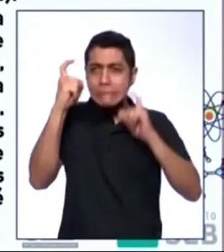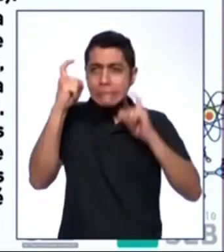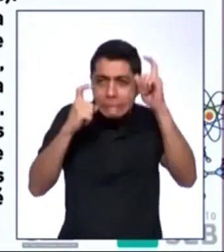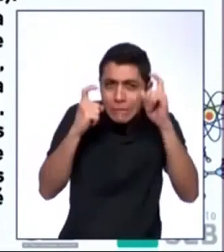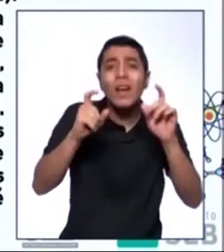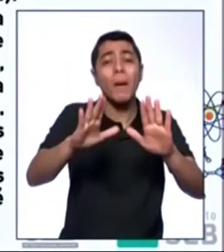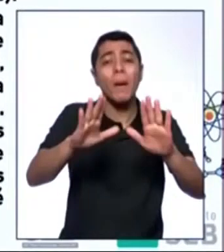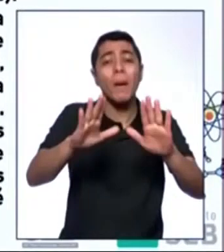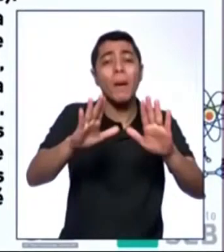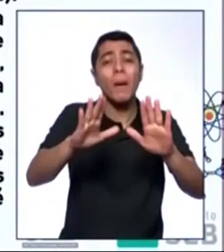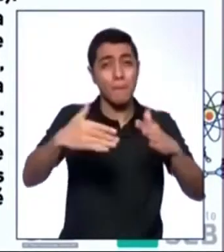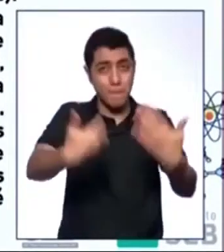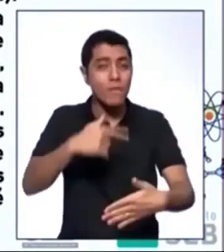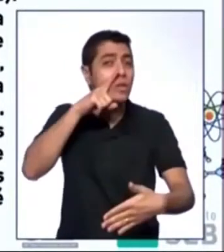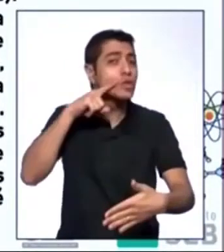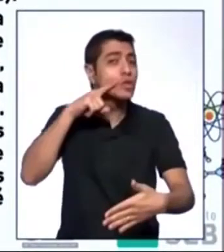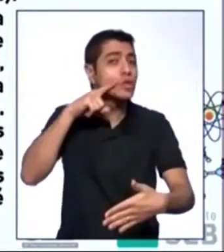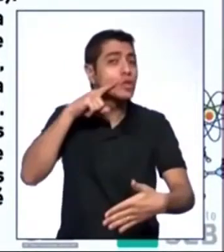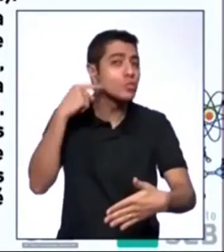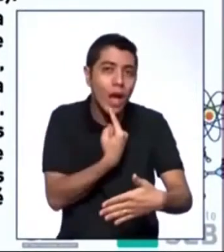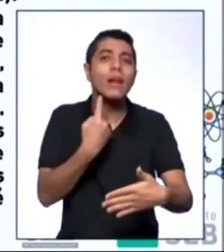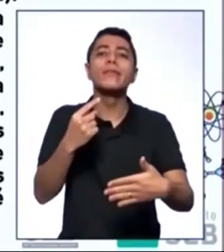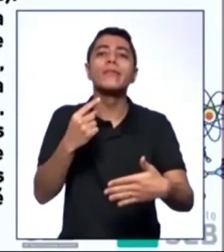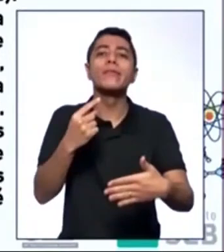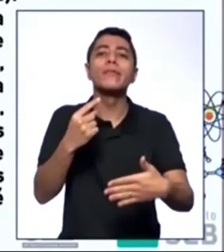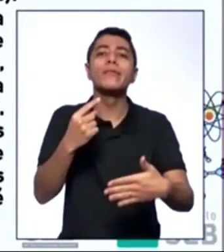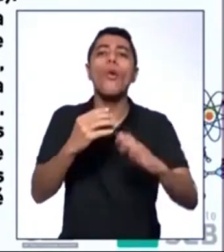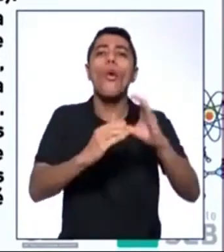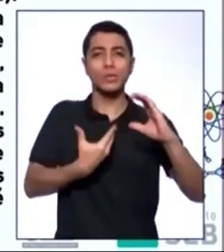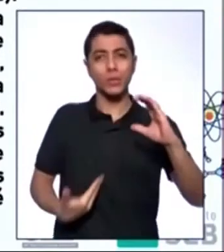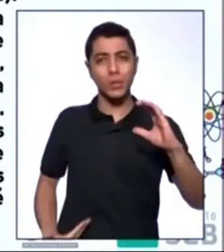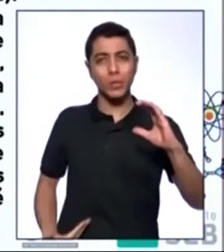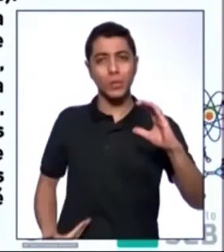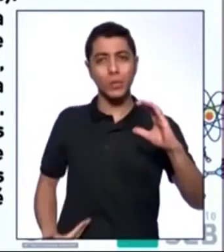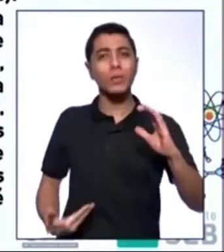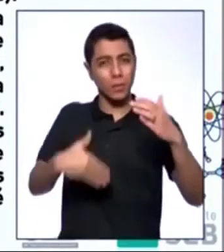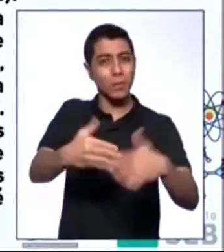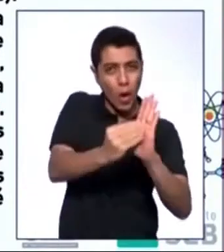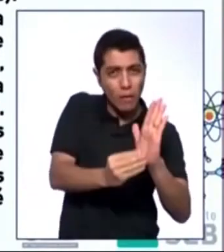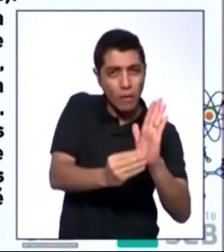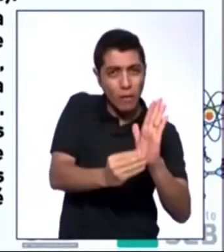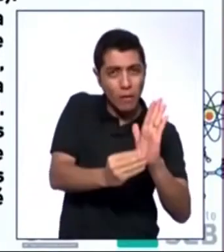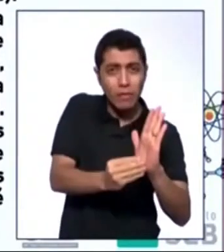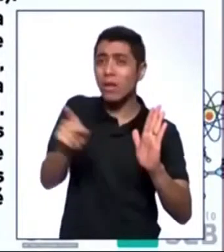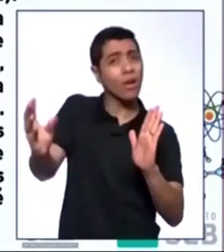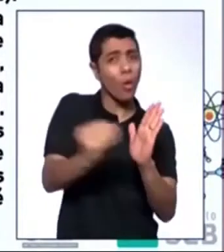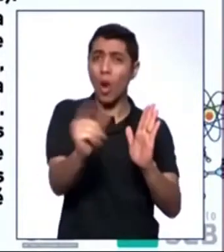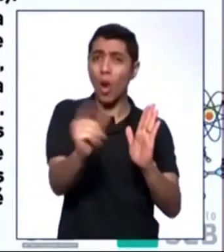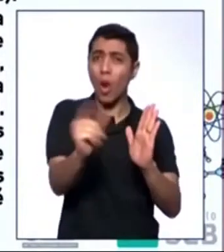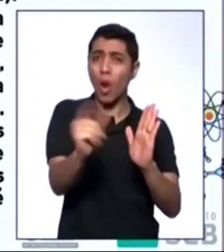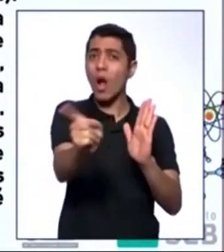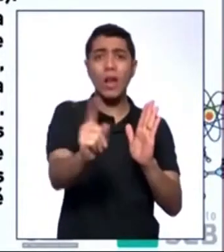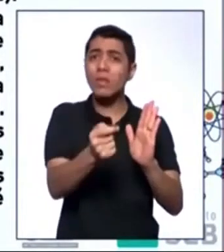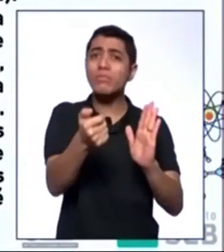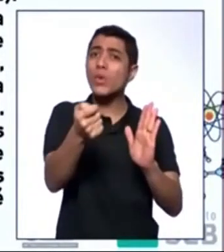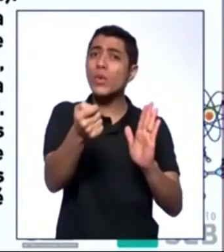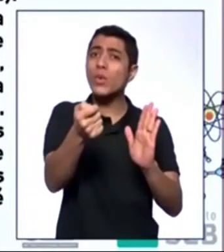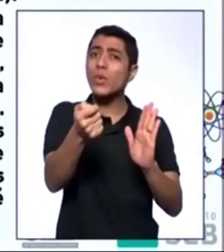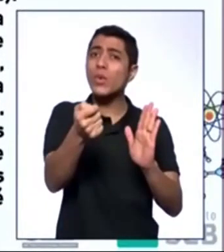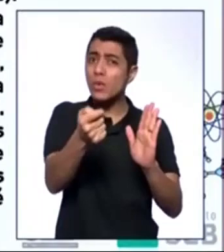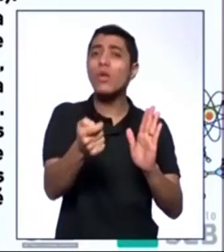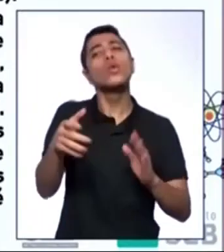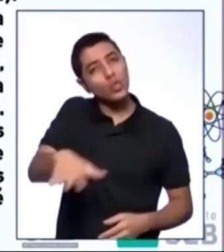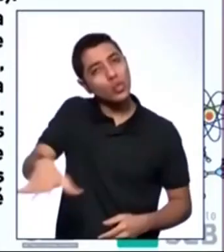escolares e vestibulares e em concursos públicos é insignificante. Essa forma de expressão parece ainda estar restrita ao seu